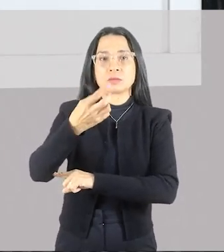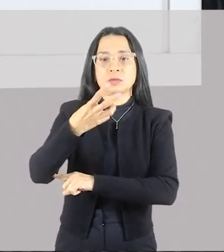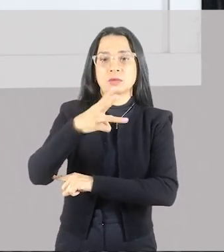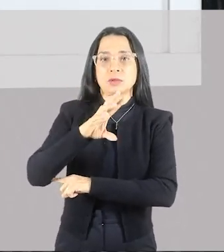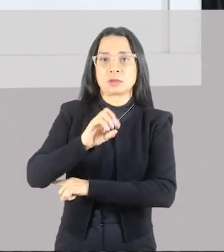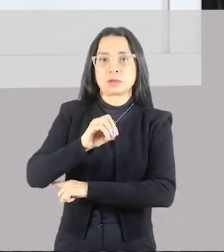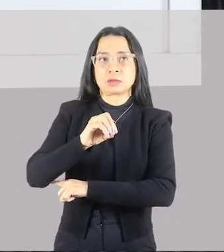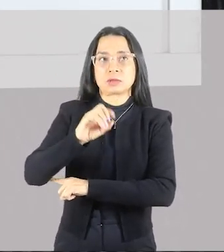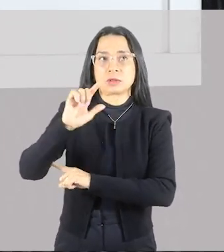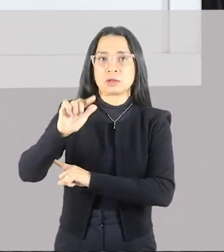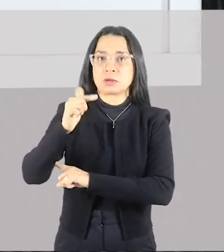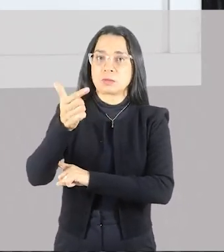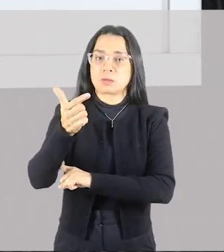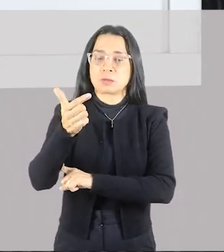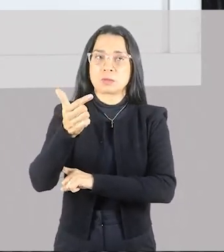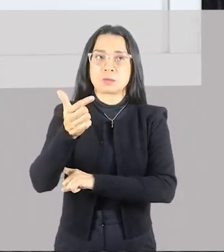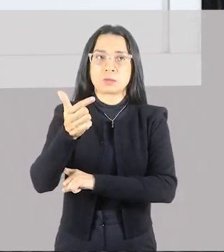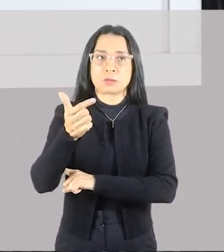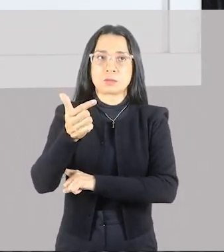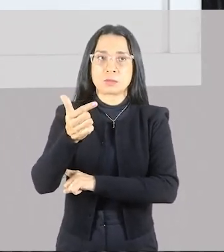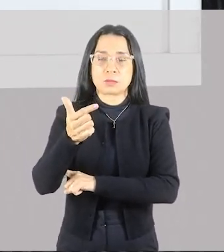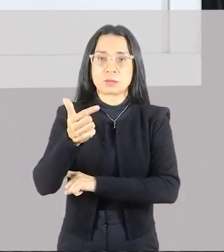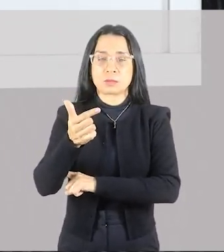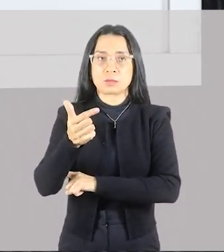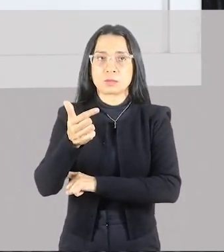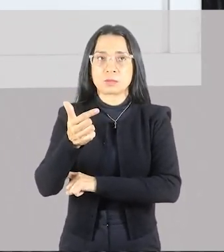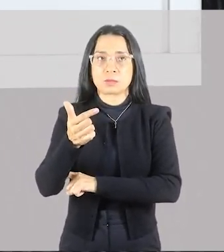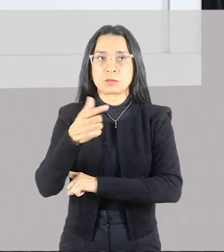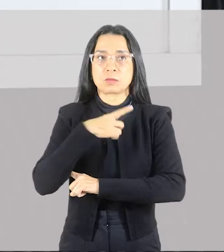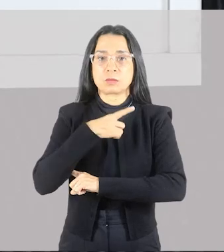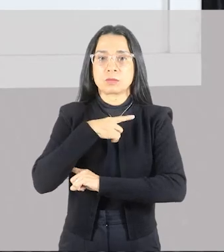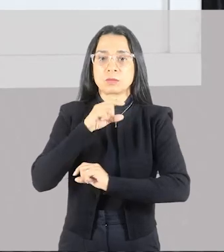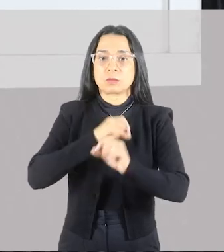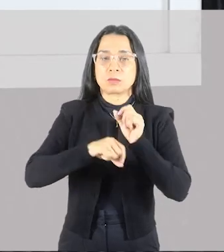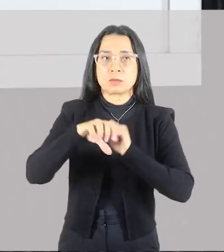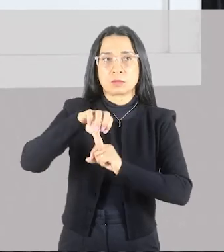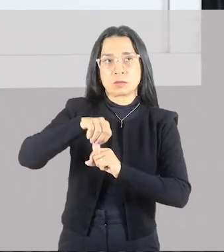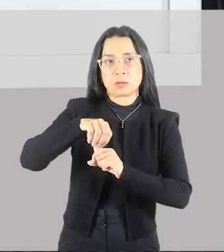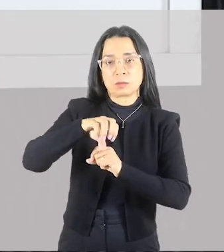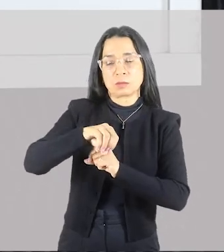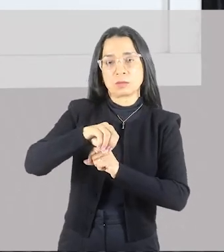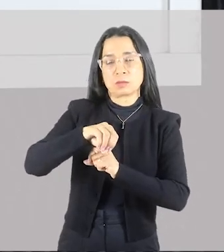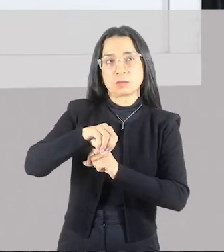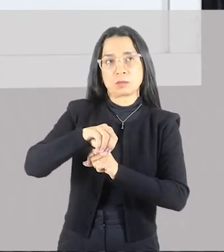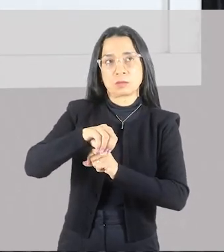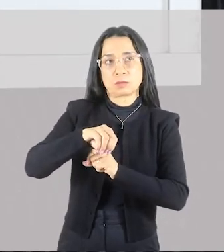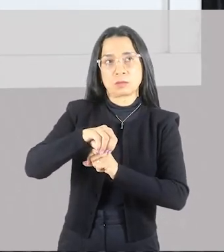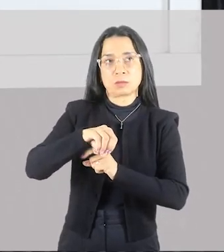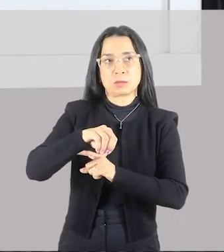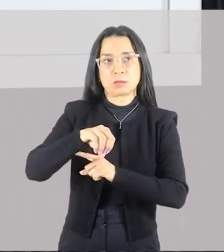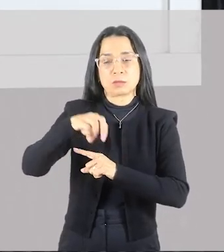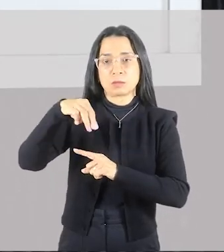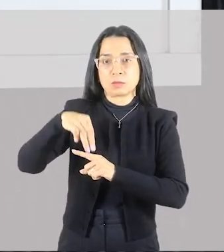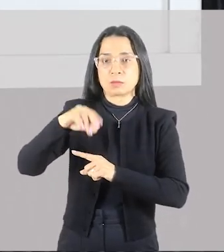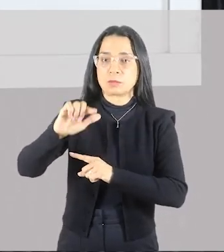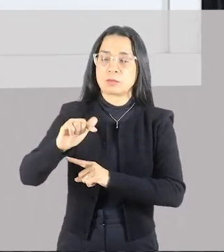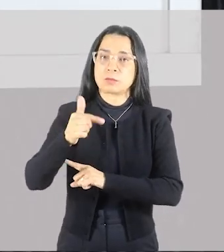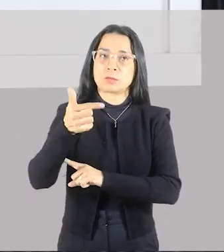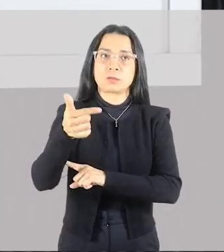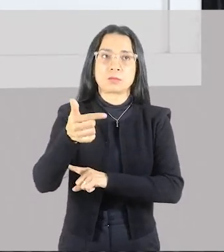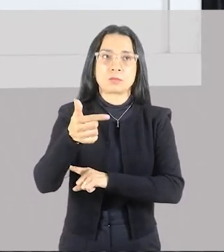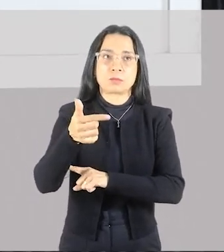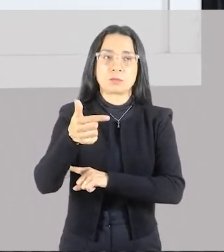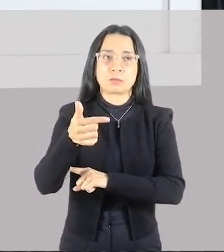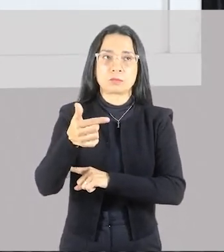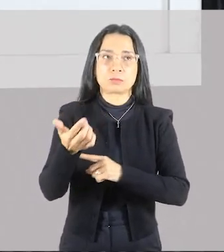Fica 30 ao quadrado. E aí você vai ter aqui 900 metros